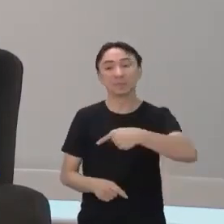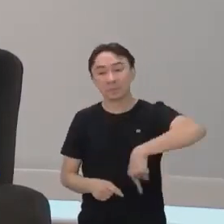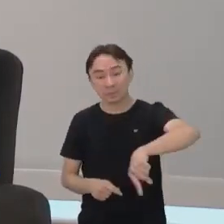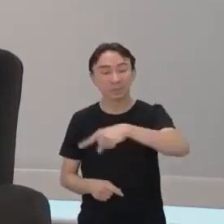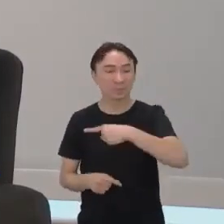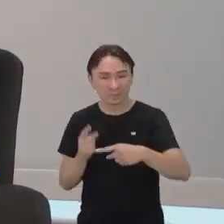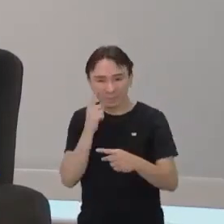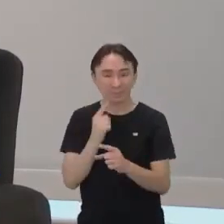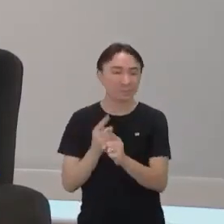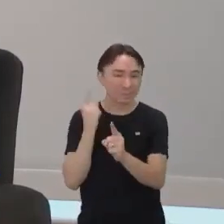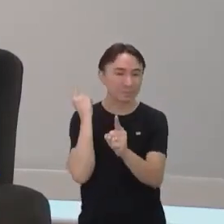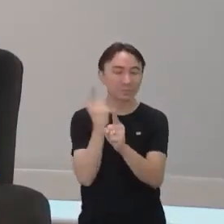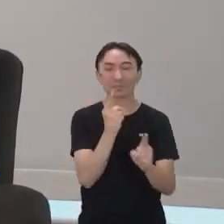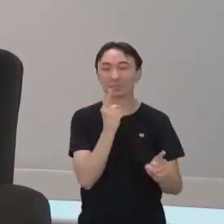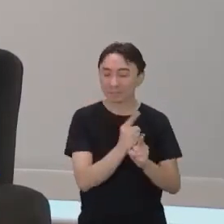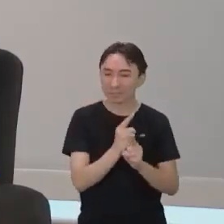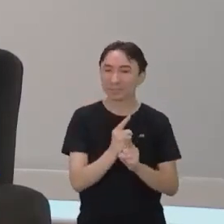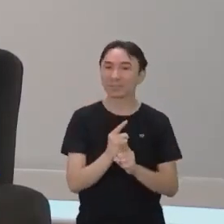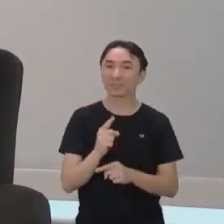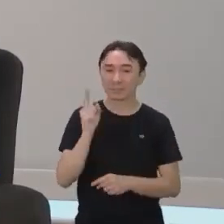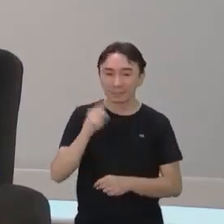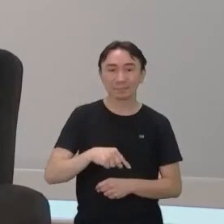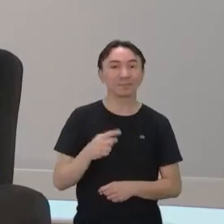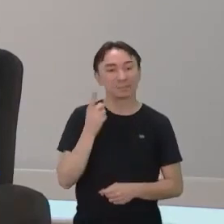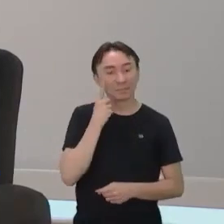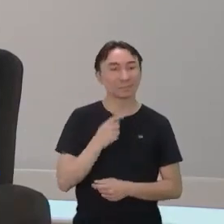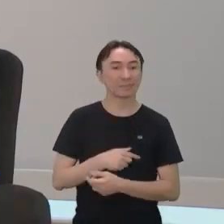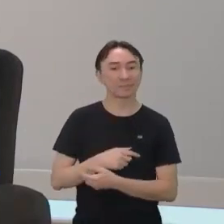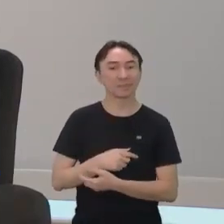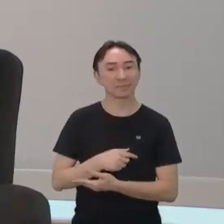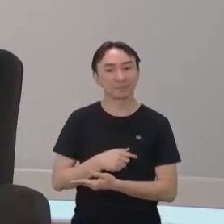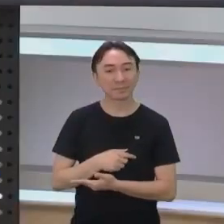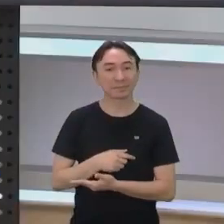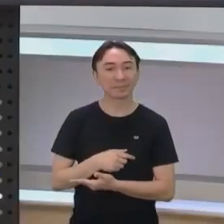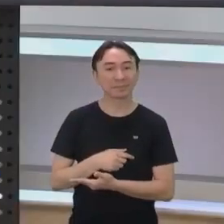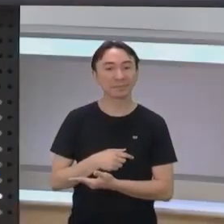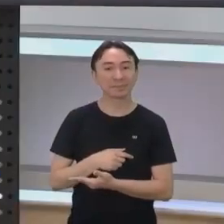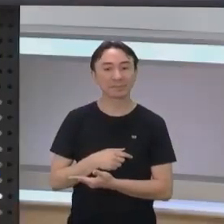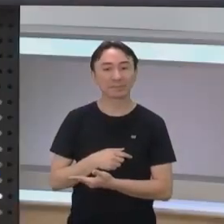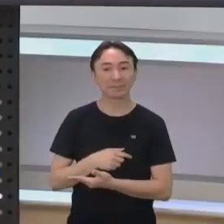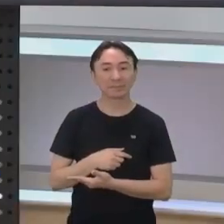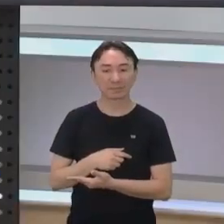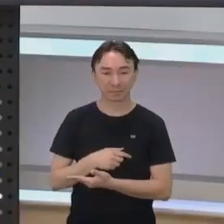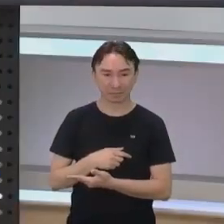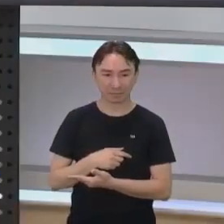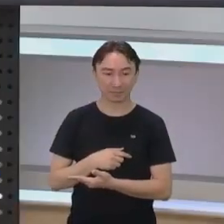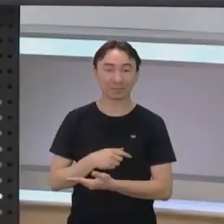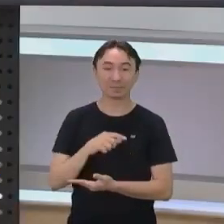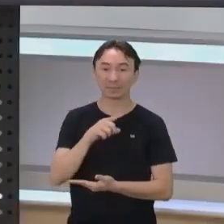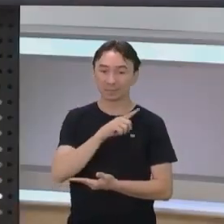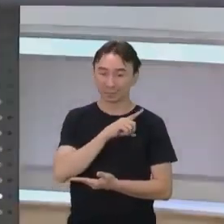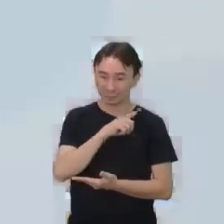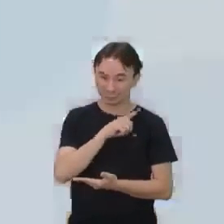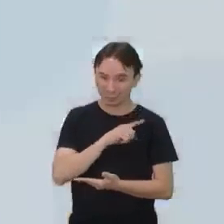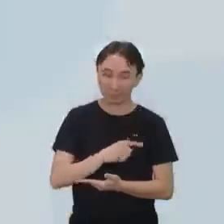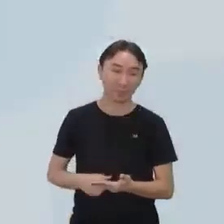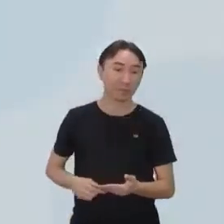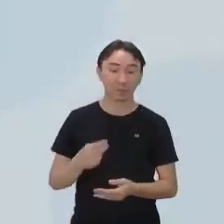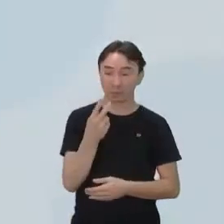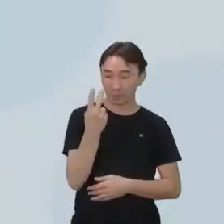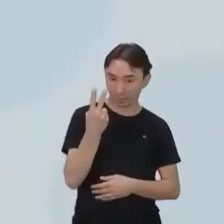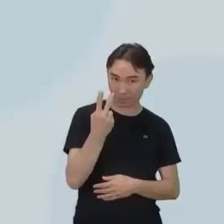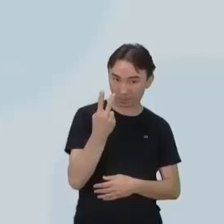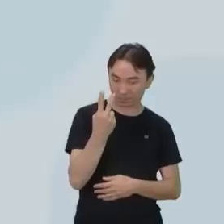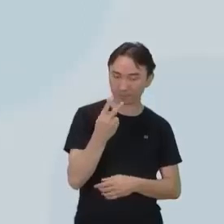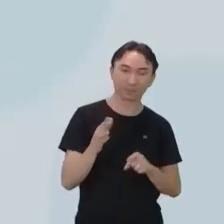relação aos meios sustentáveis, né, professor? Exatamente. Então, fazendo aqui a leitura então do segundo questionamento, para a gente